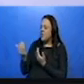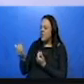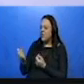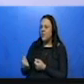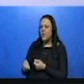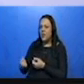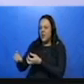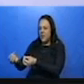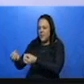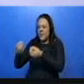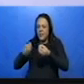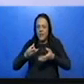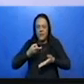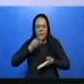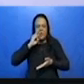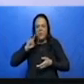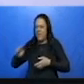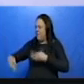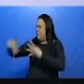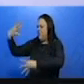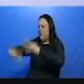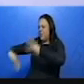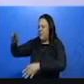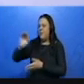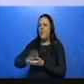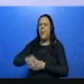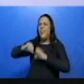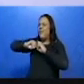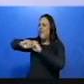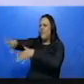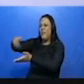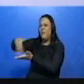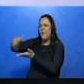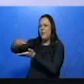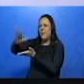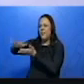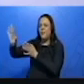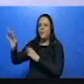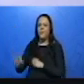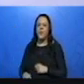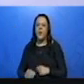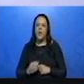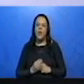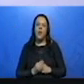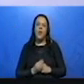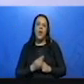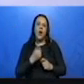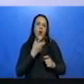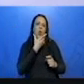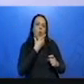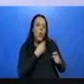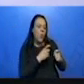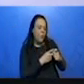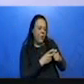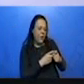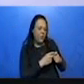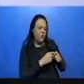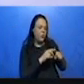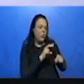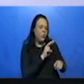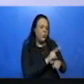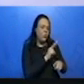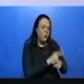não nos atrapalhar. E aí ele deixa os dois conversando, né? O médico vai cuidar do pai.